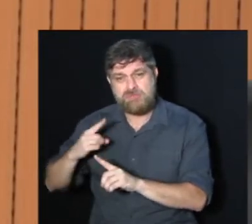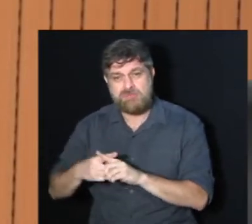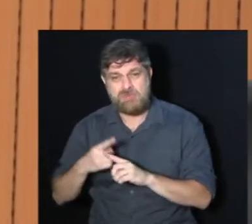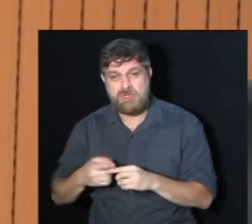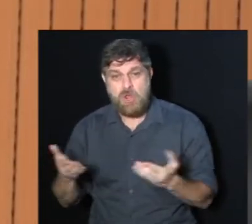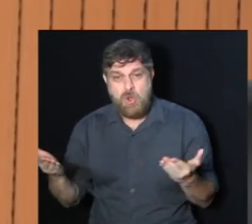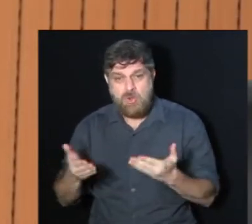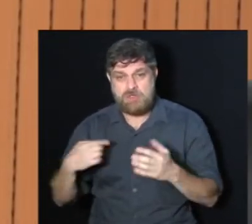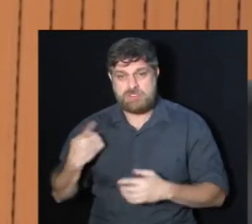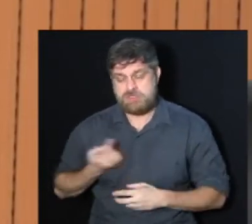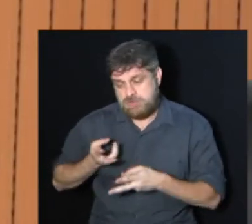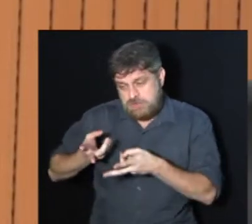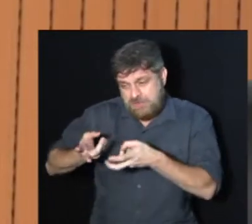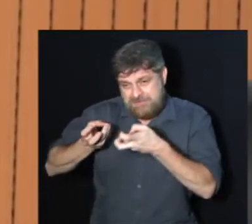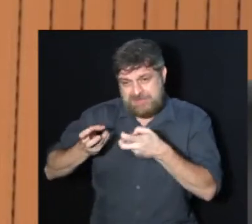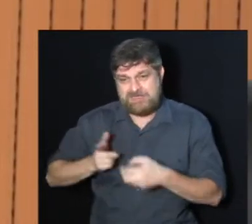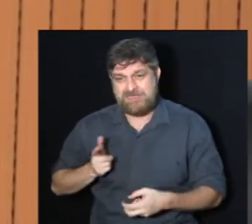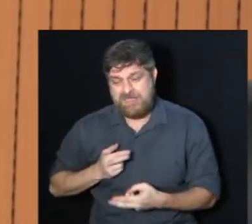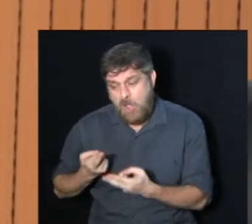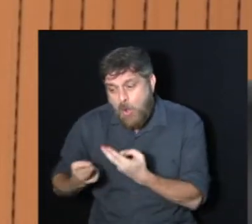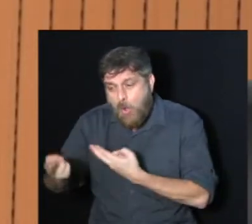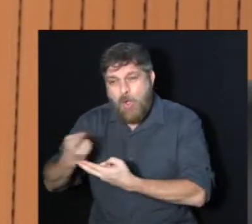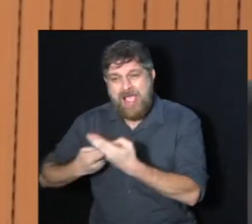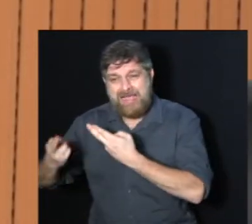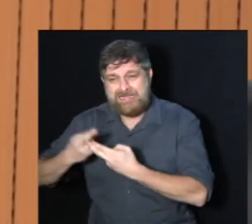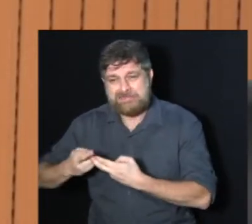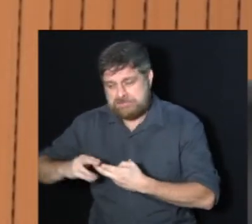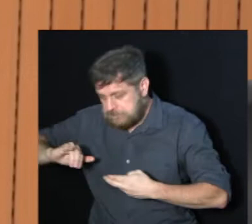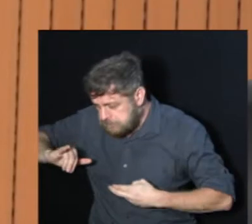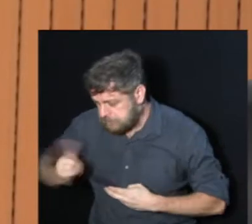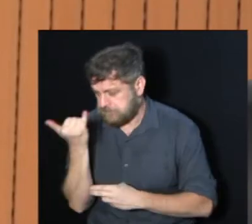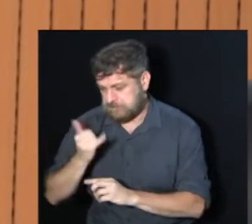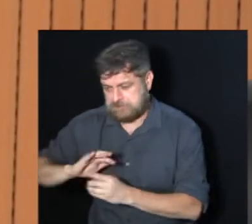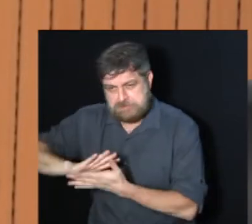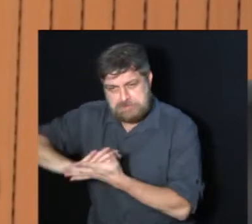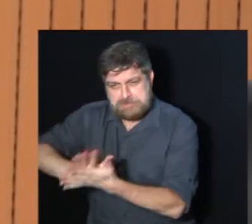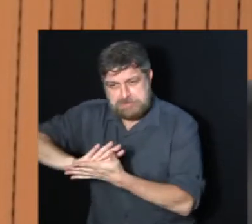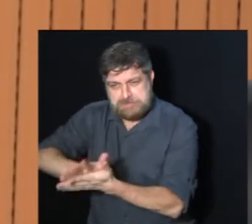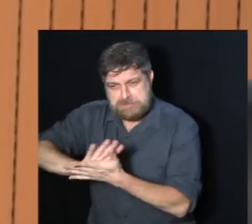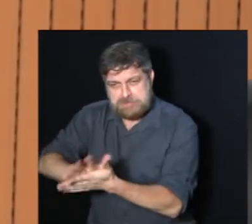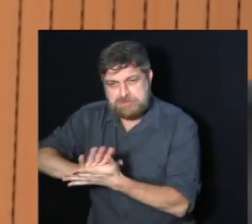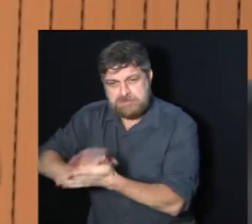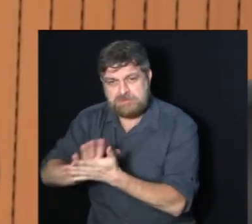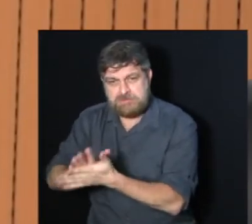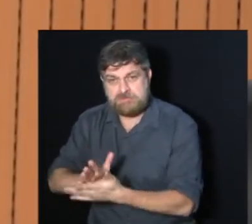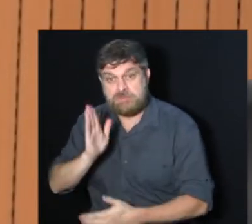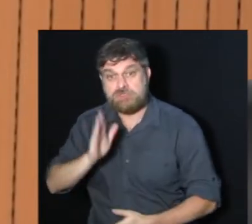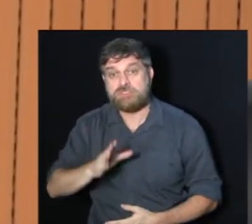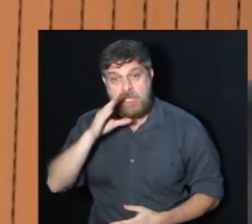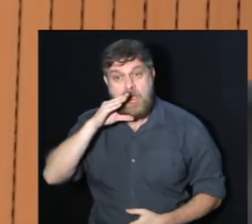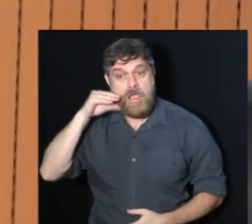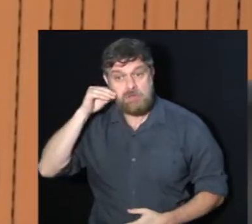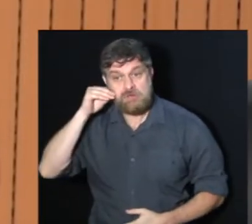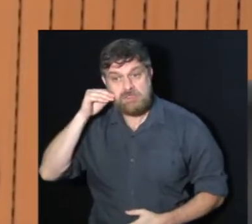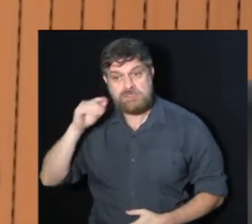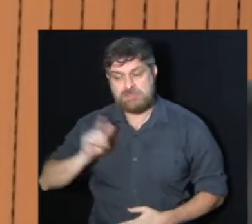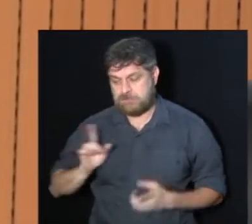está vendo que o relacionamento abusivo ele já está em relacionamentos entre adolescentes.